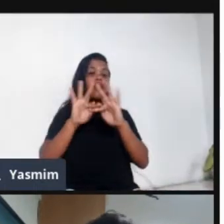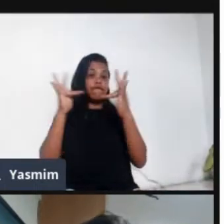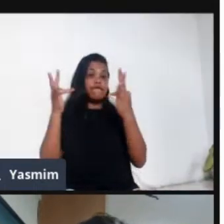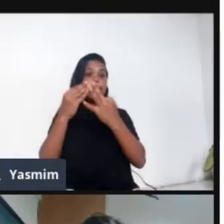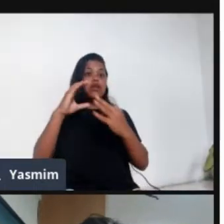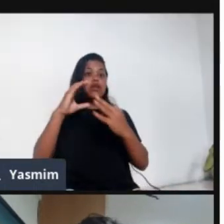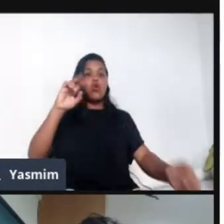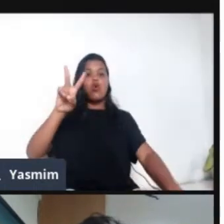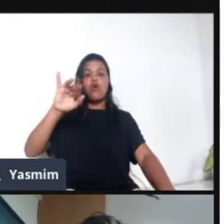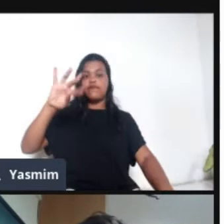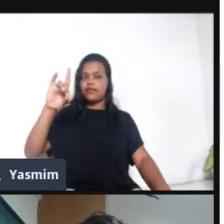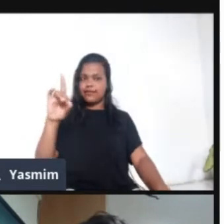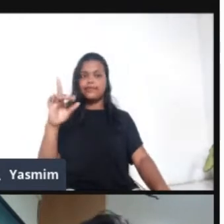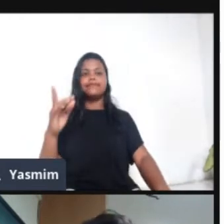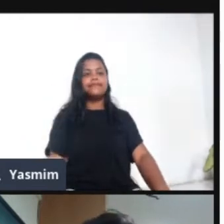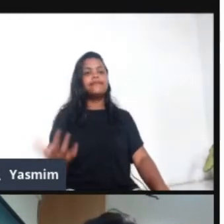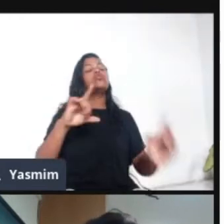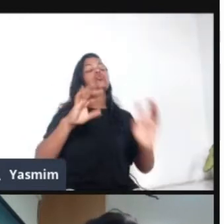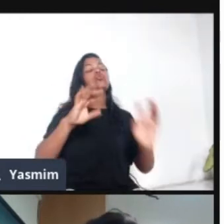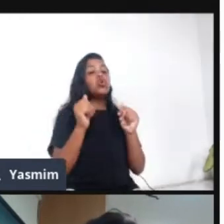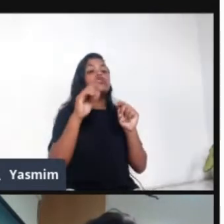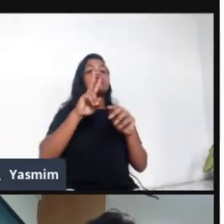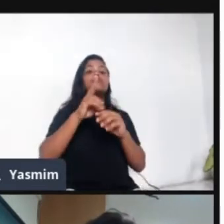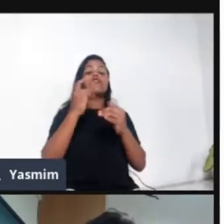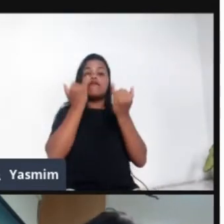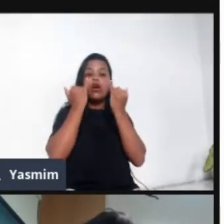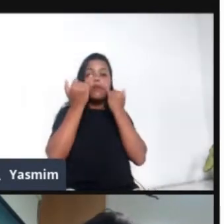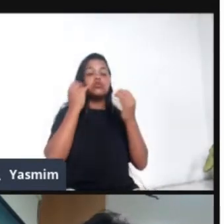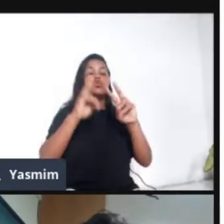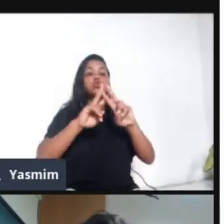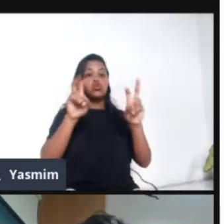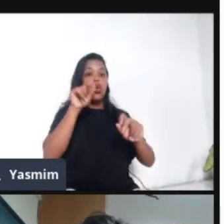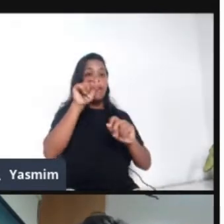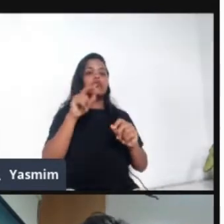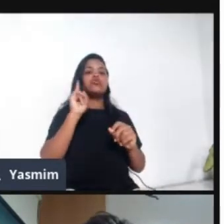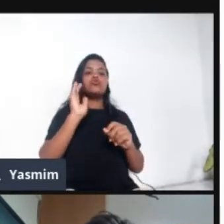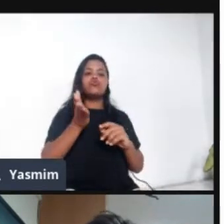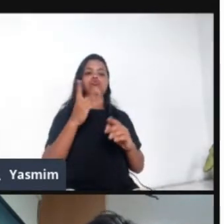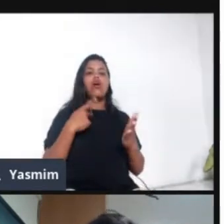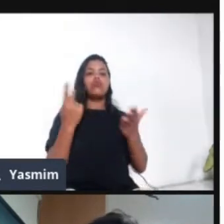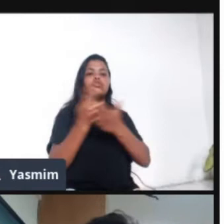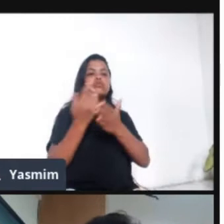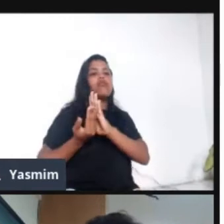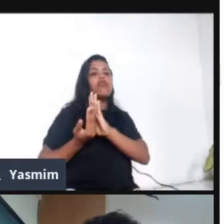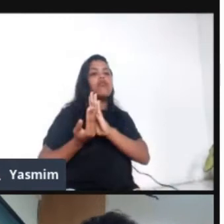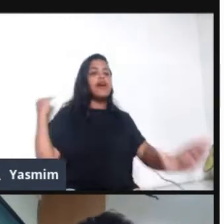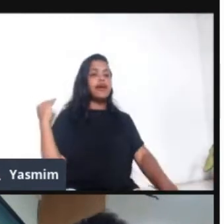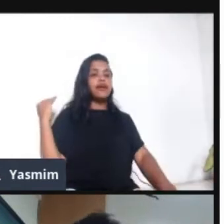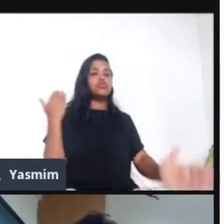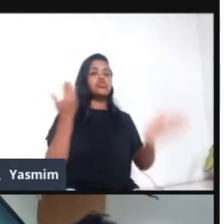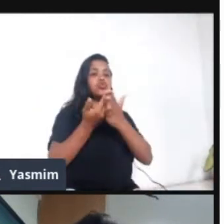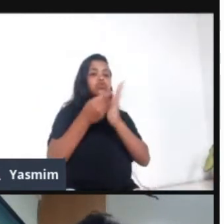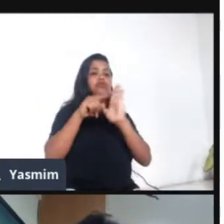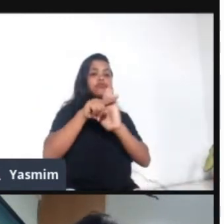medicamentos, claro, em teste in vitro, já foi realizada de forma prévia. E, claro, a gente busca